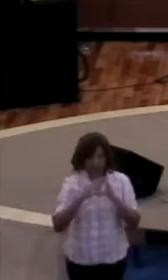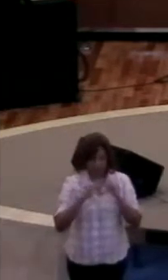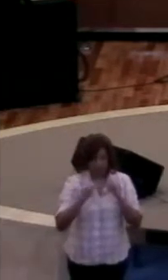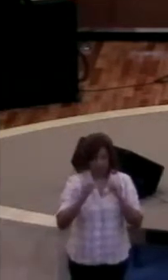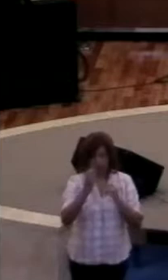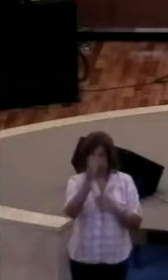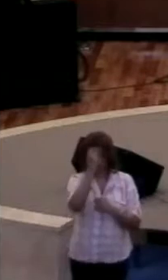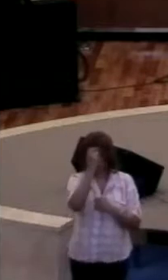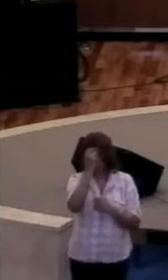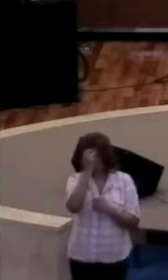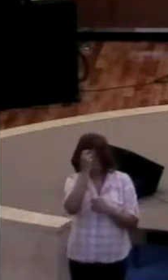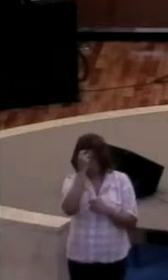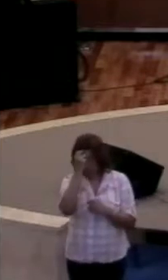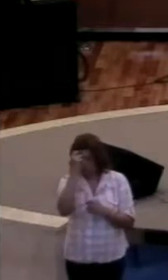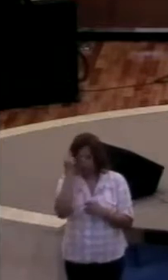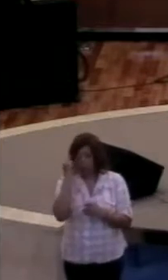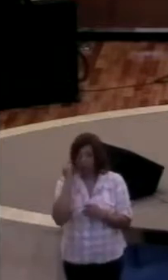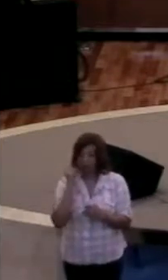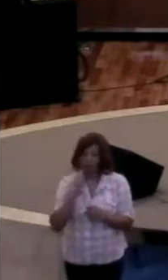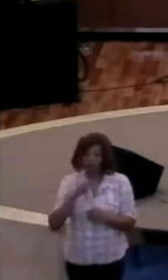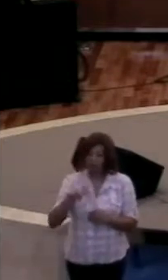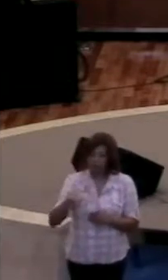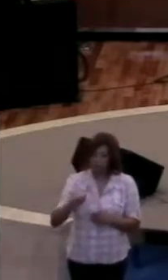Mas sabe por que Ele sabia que era uma fase?